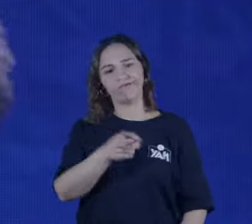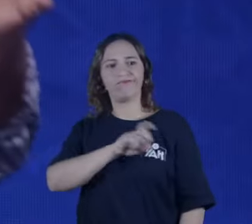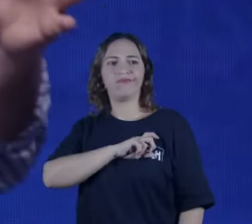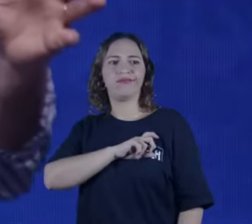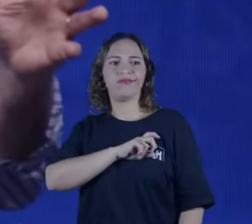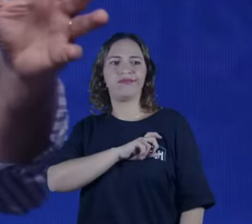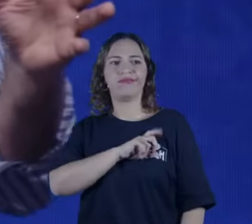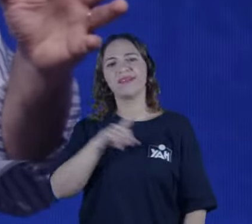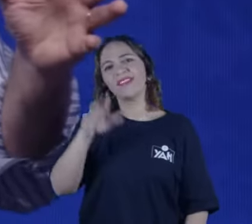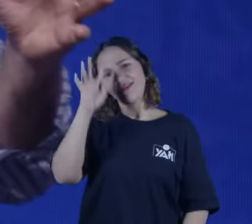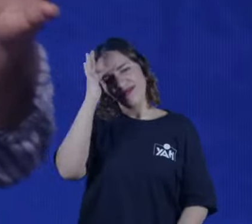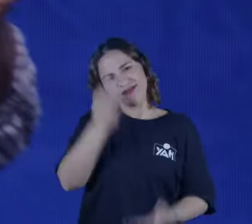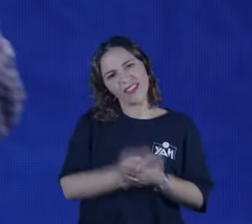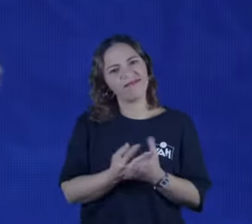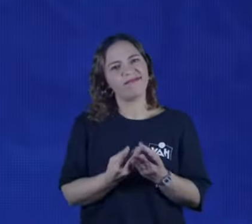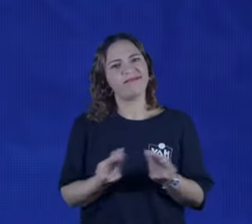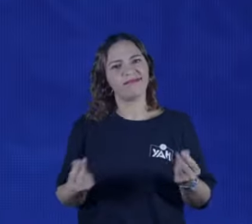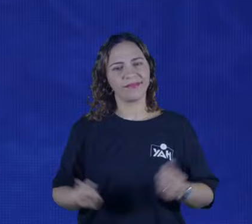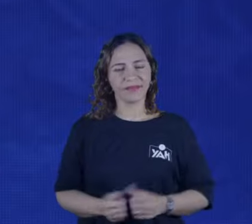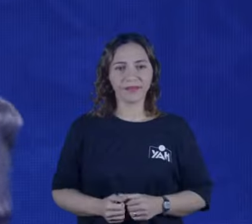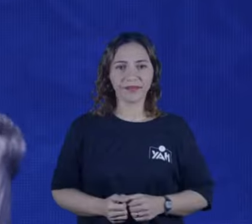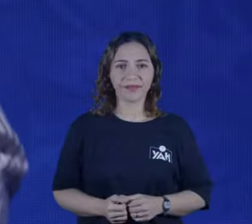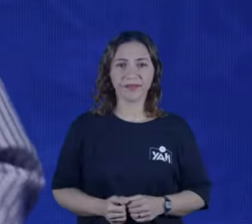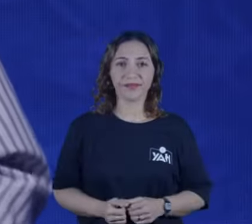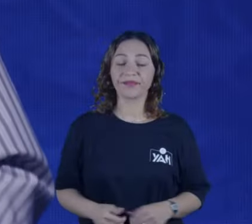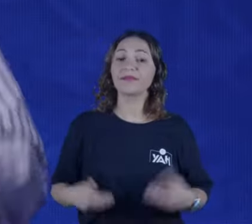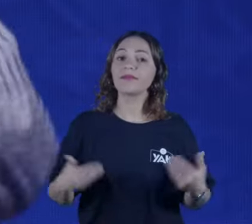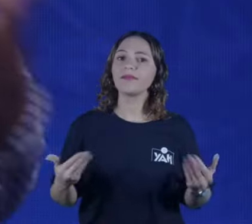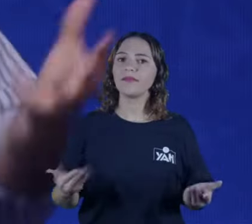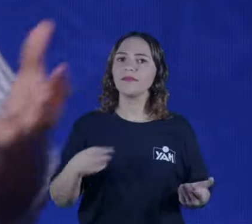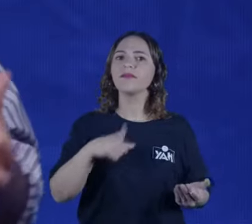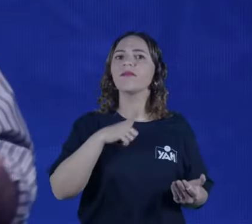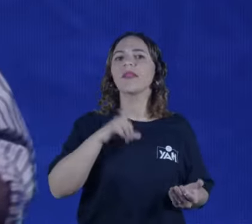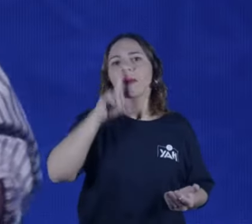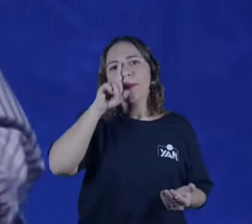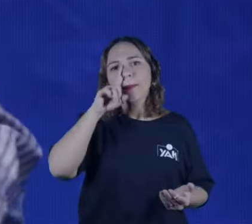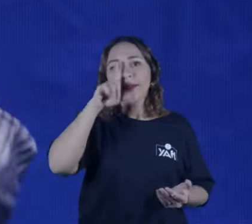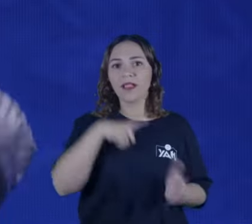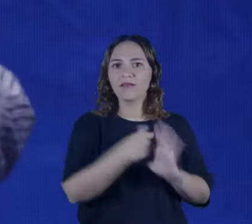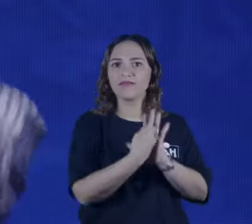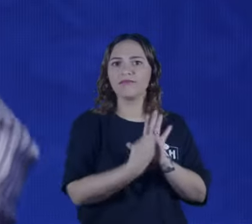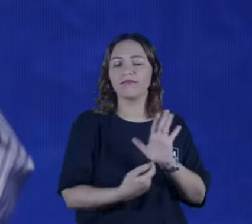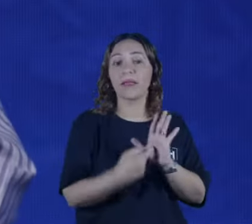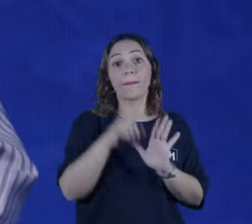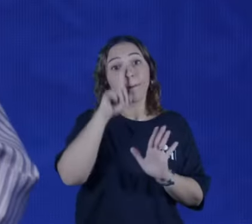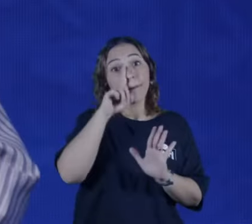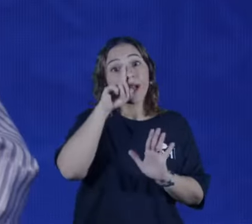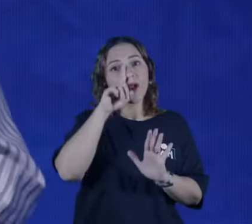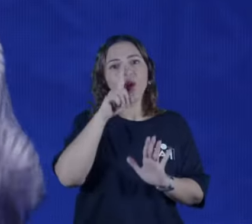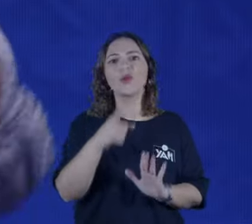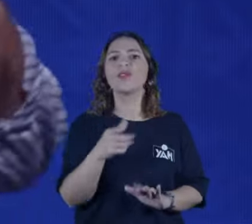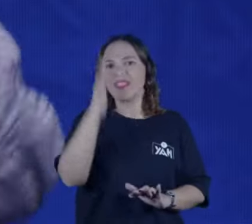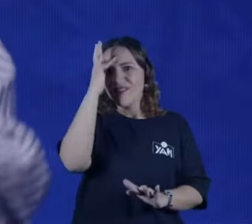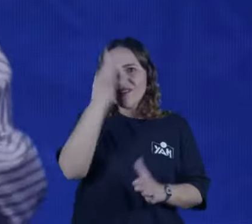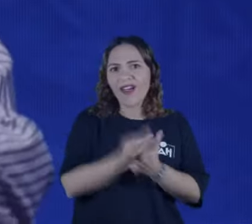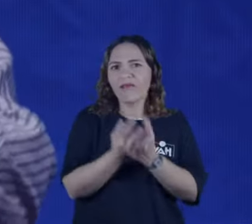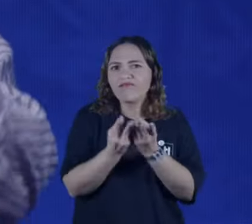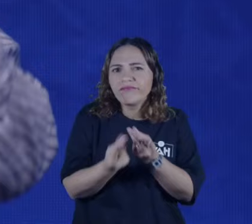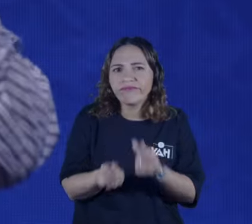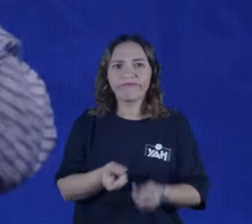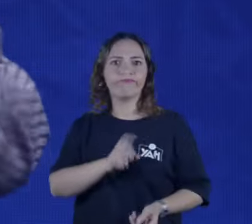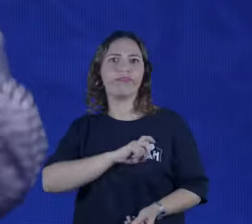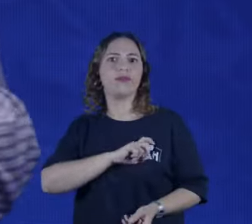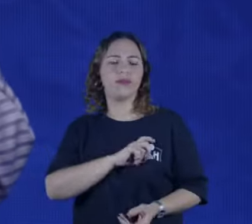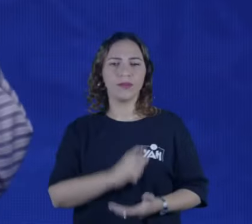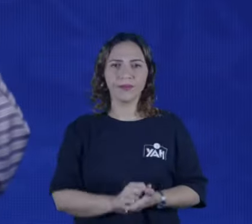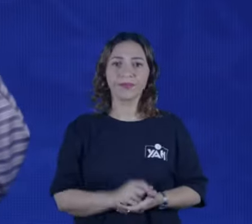carta inteira é escrita falando sobre o perigo de uma apostasia. E aí, no capítulo 13, de 15 a